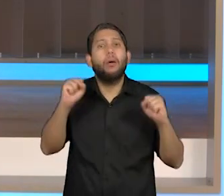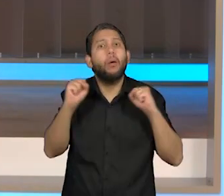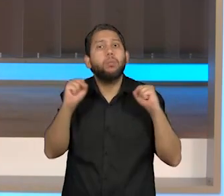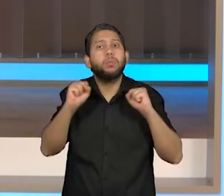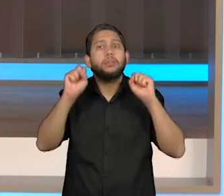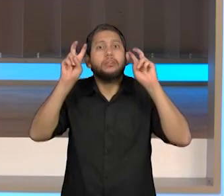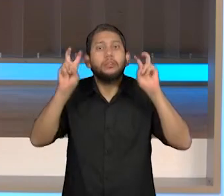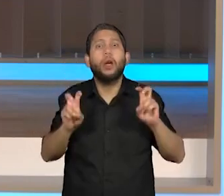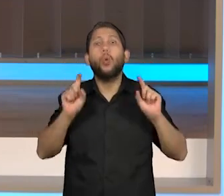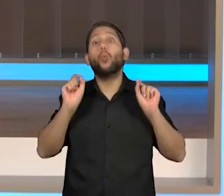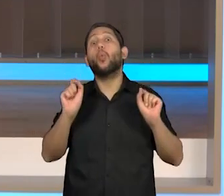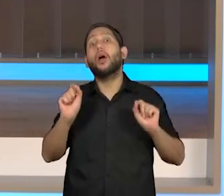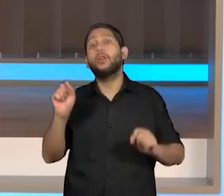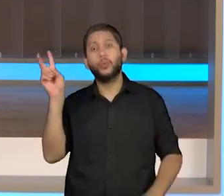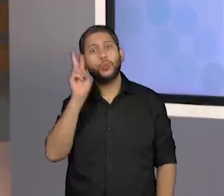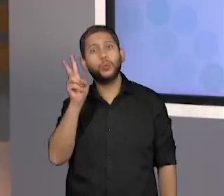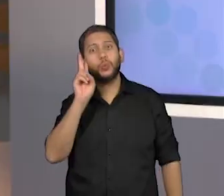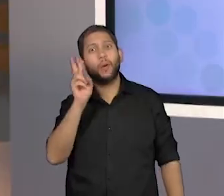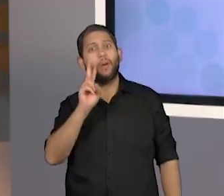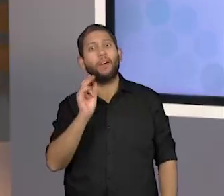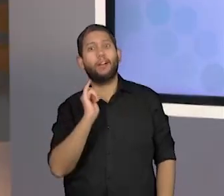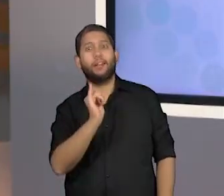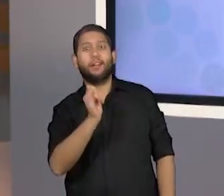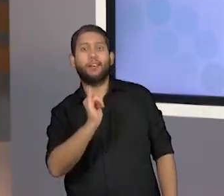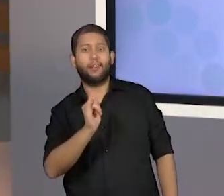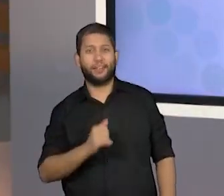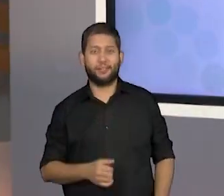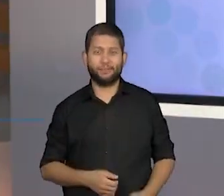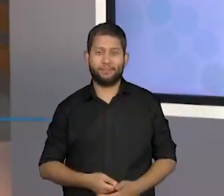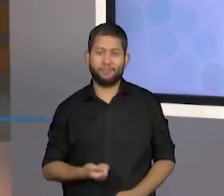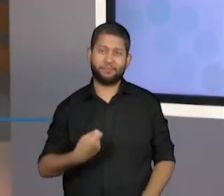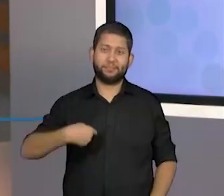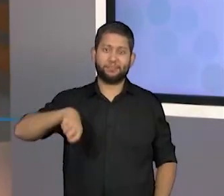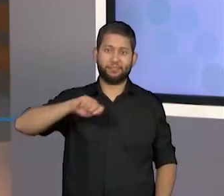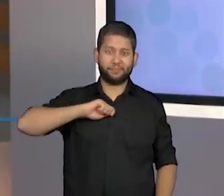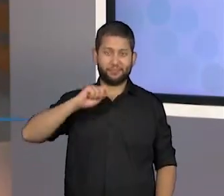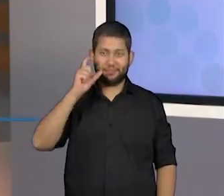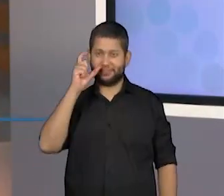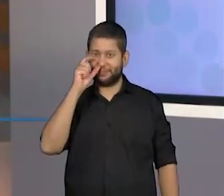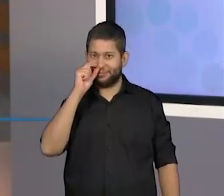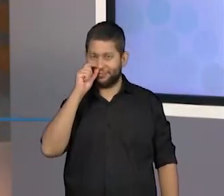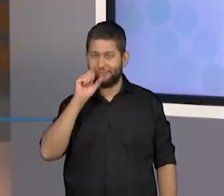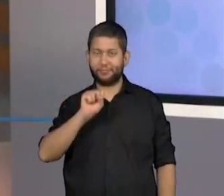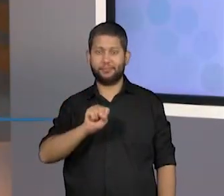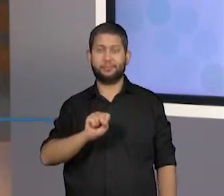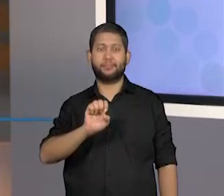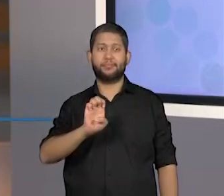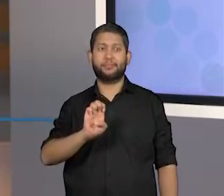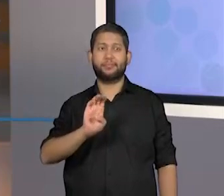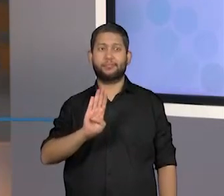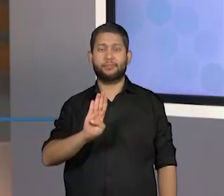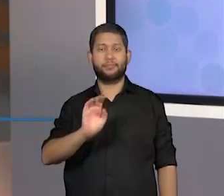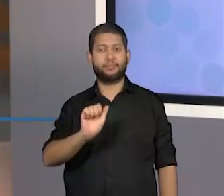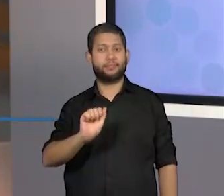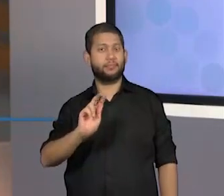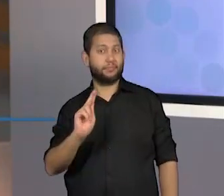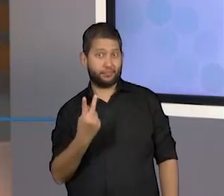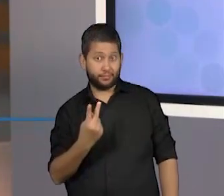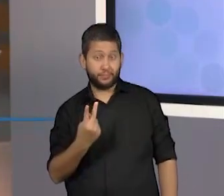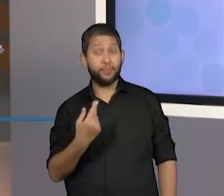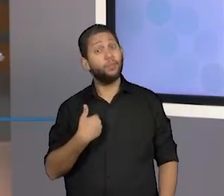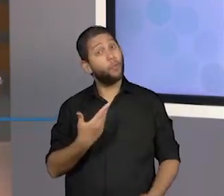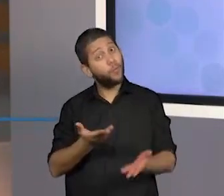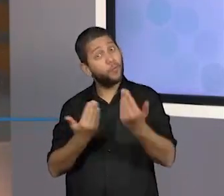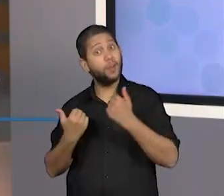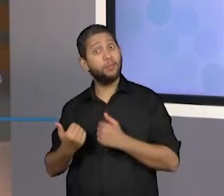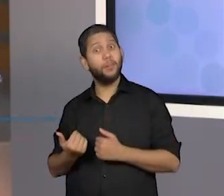que é história. Eu sou o professor Seba Nunes e quero convidar você a viajar comigo aí